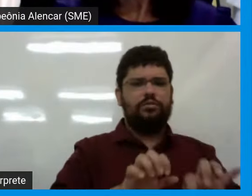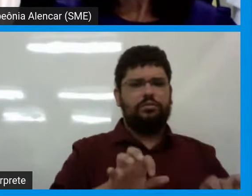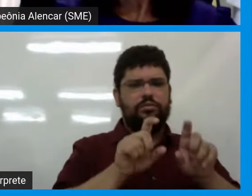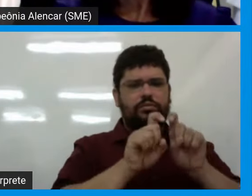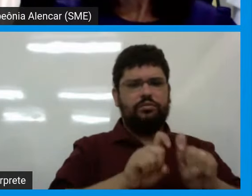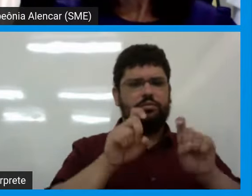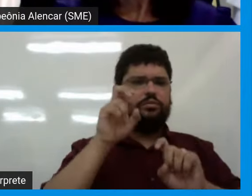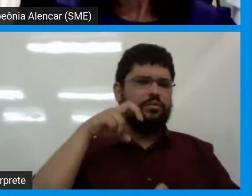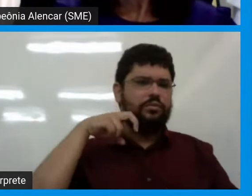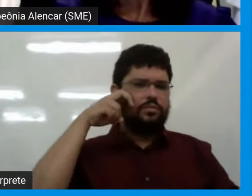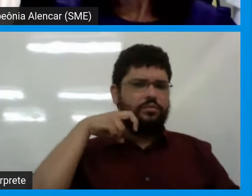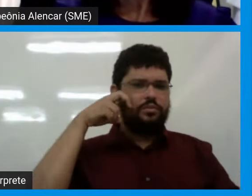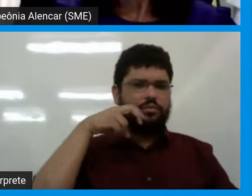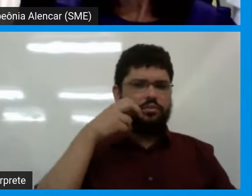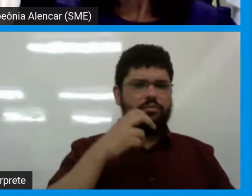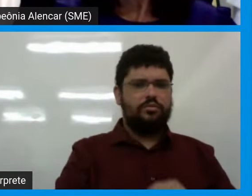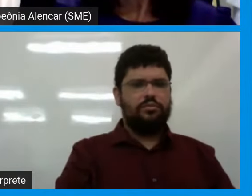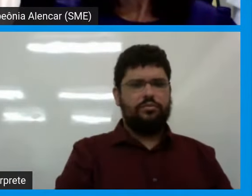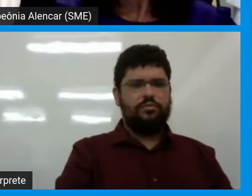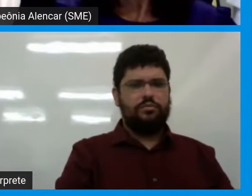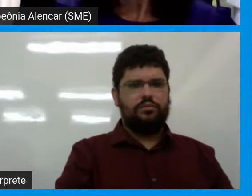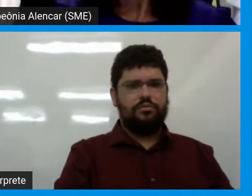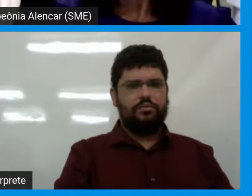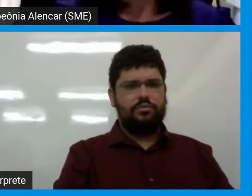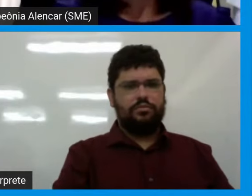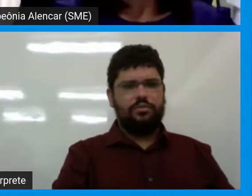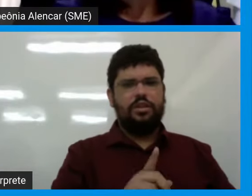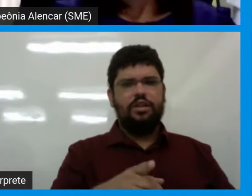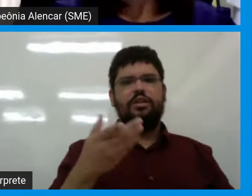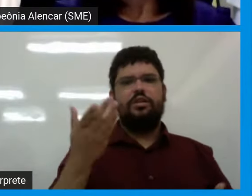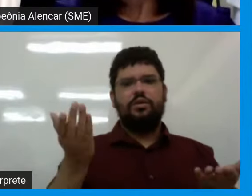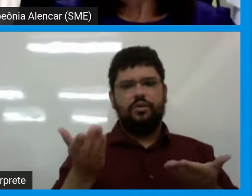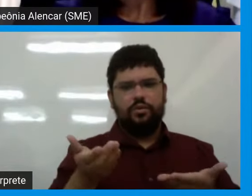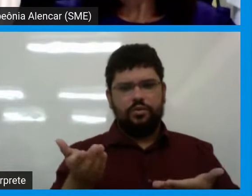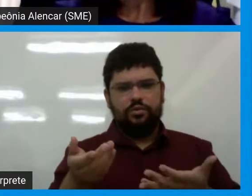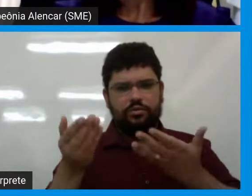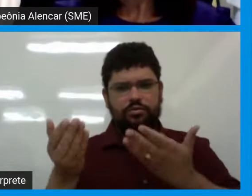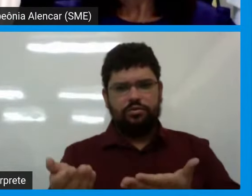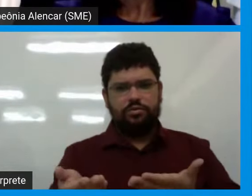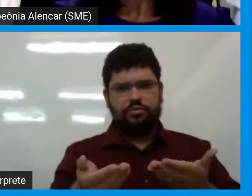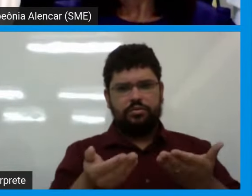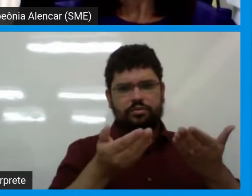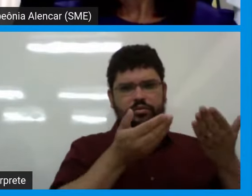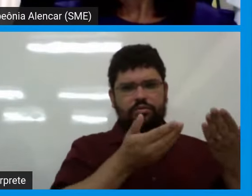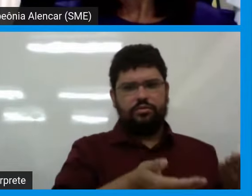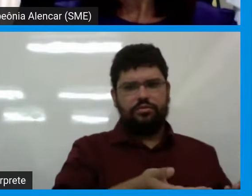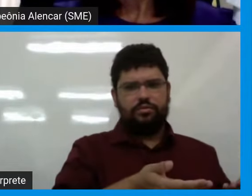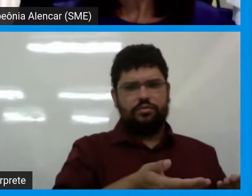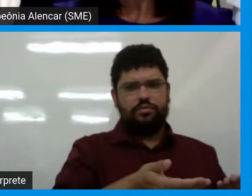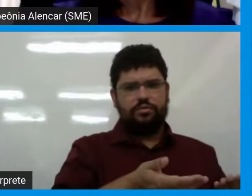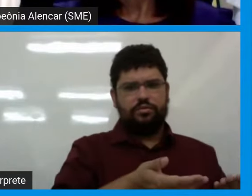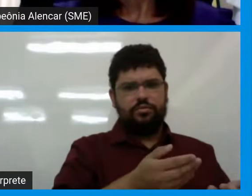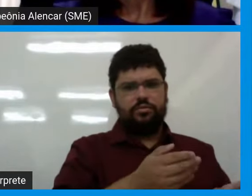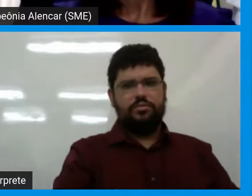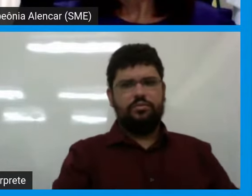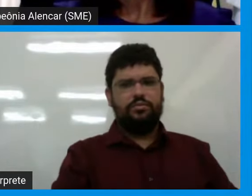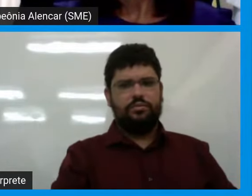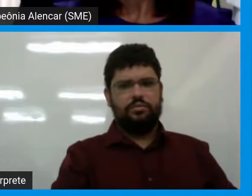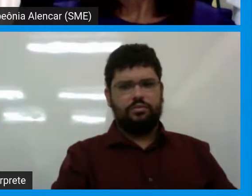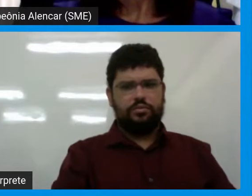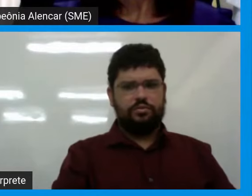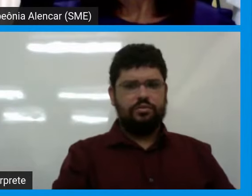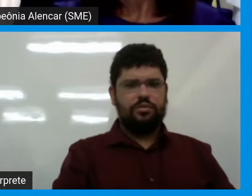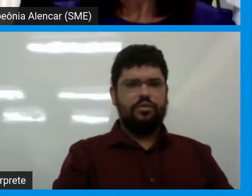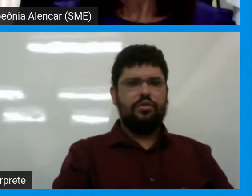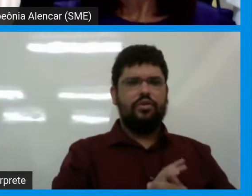apesar disso tudo, ele não deixou de nos atender de forma voluntária, vários professores e professoras, tanto da rede